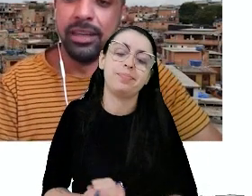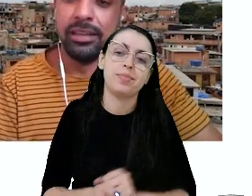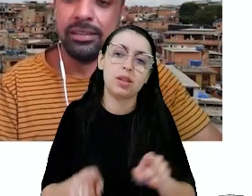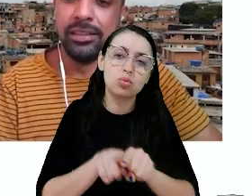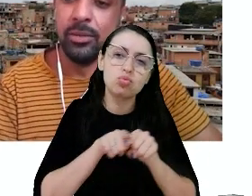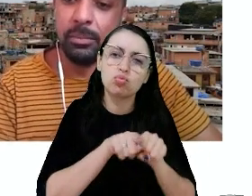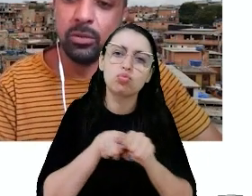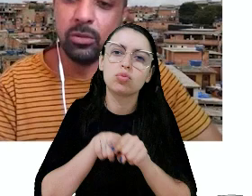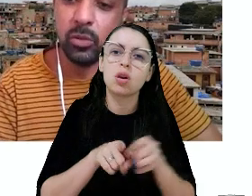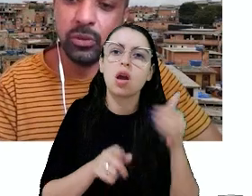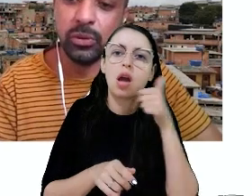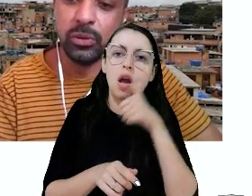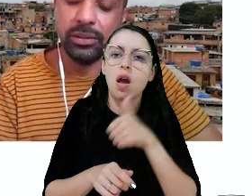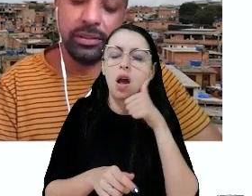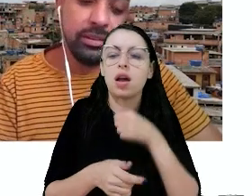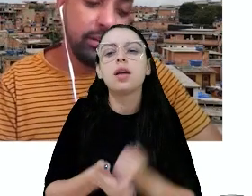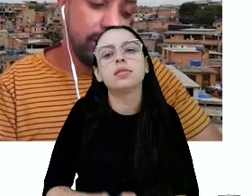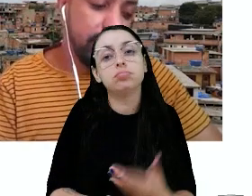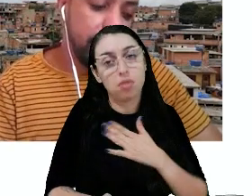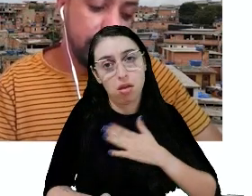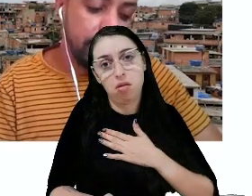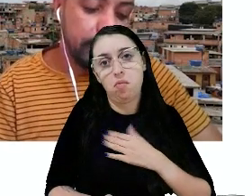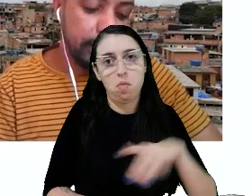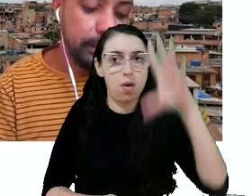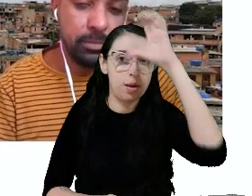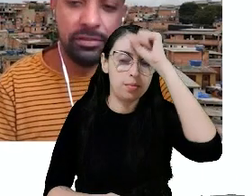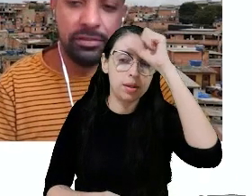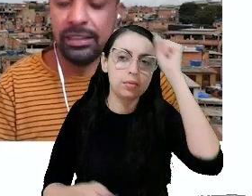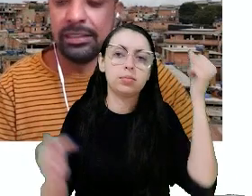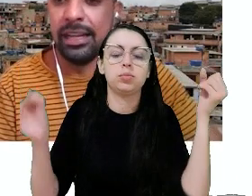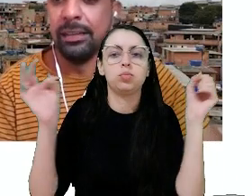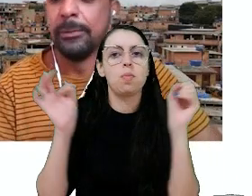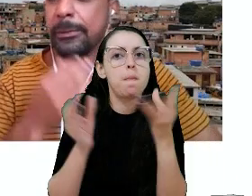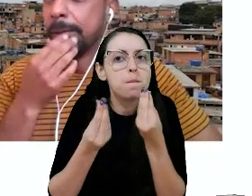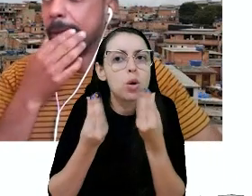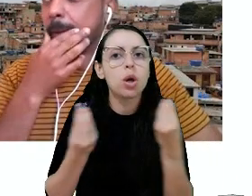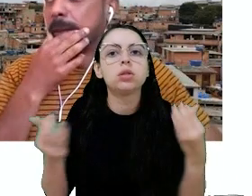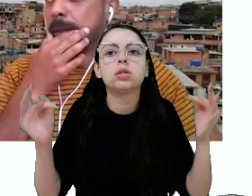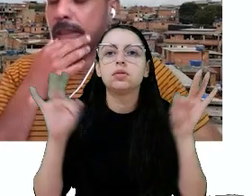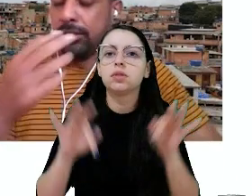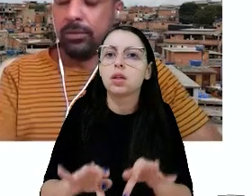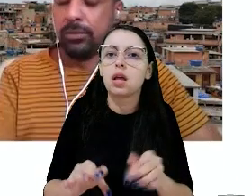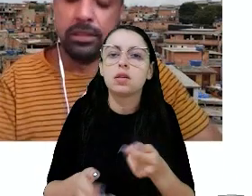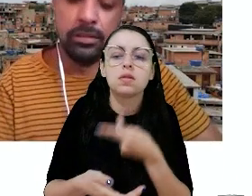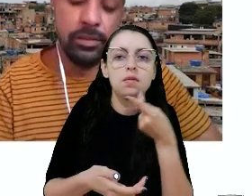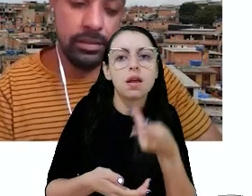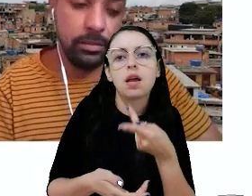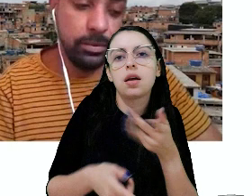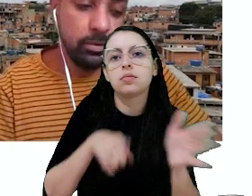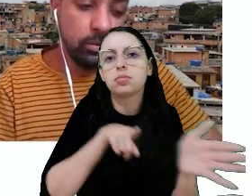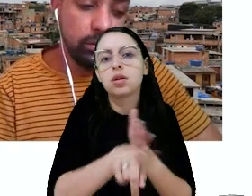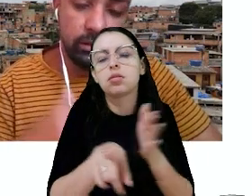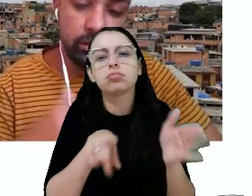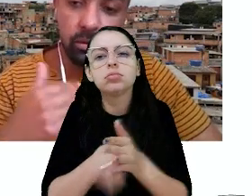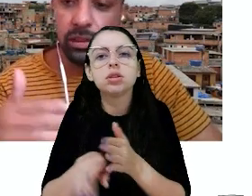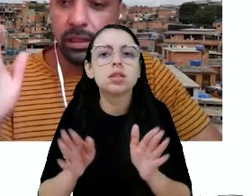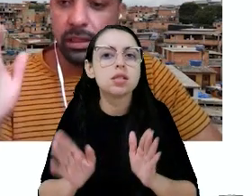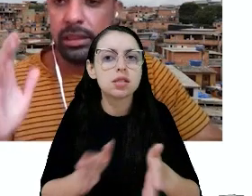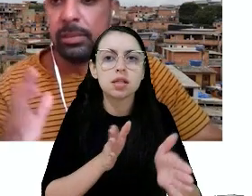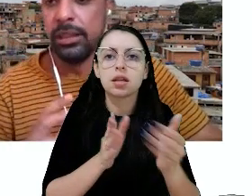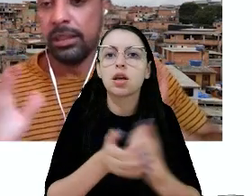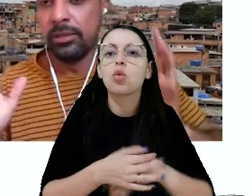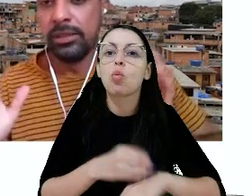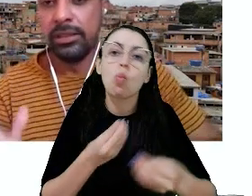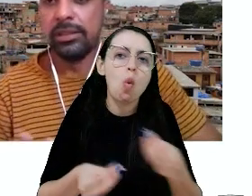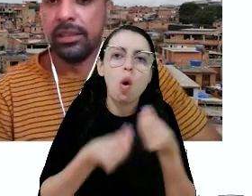aprender com essas mulheres. E eu aprendo muito. E para finalizar, e deixar vocês fazerem perguntas e